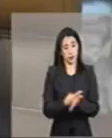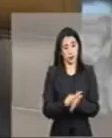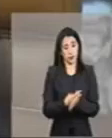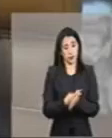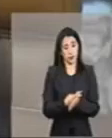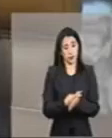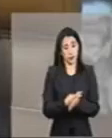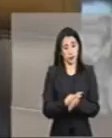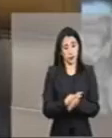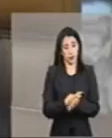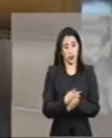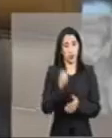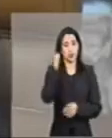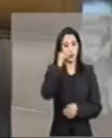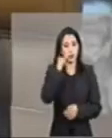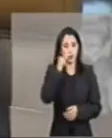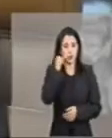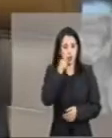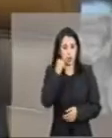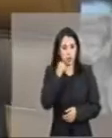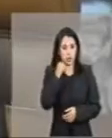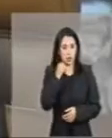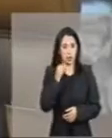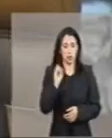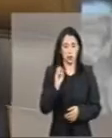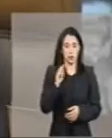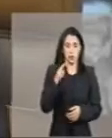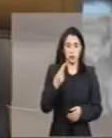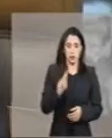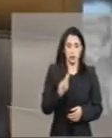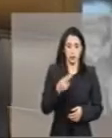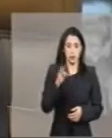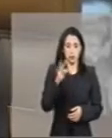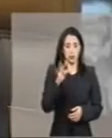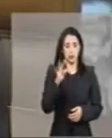do Senado ou usurpação de competência do STF.